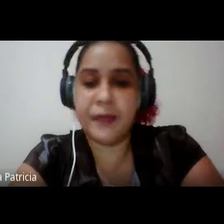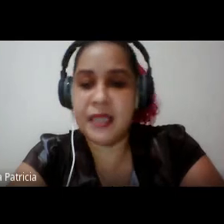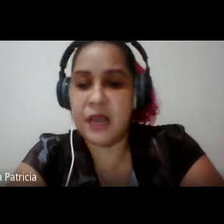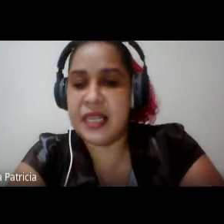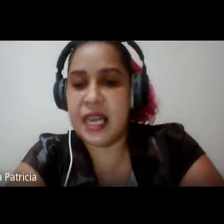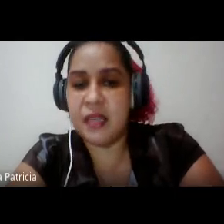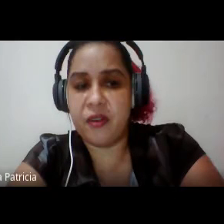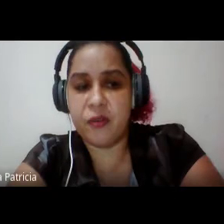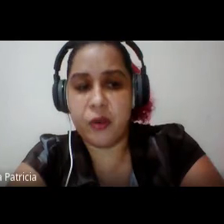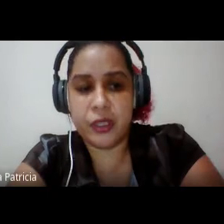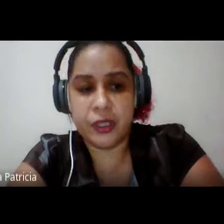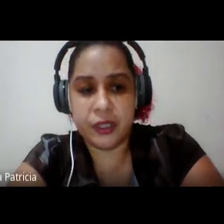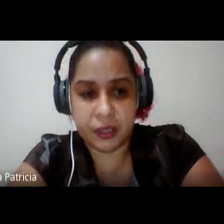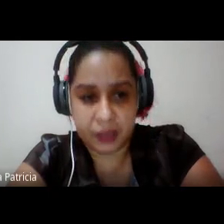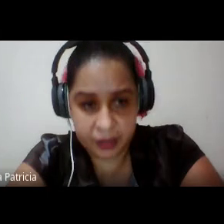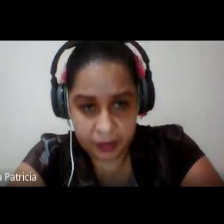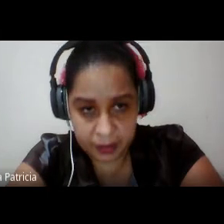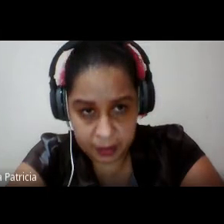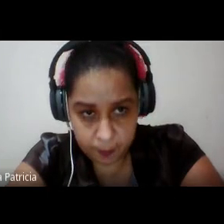pode passar o slide, por favor?